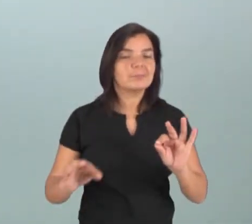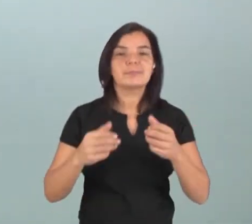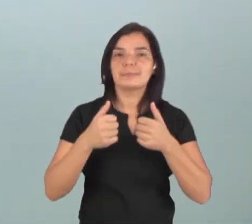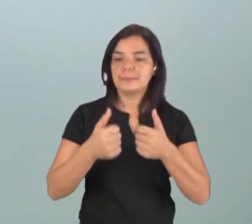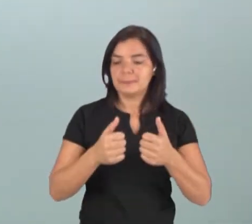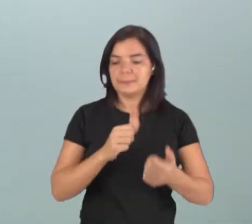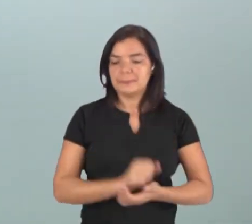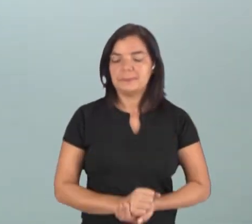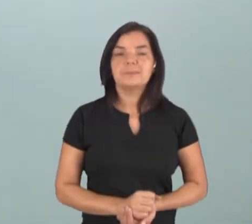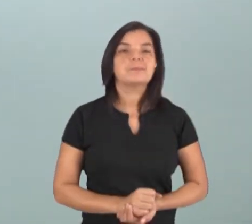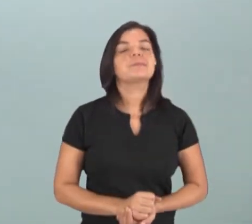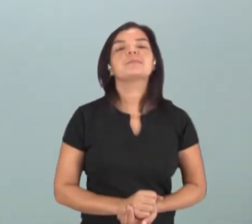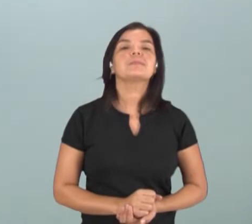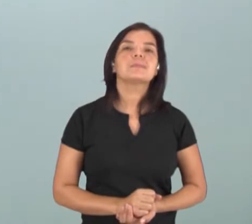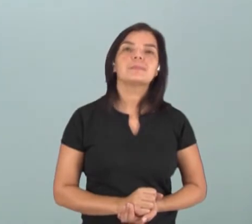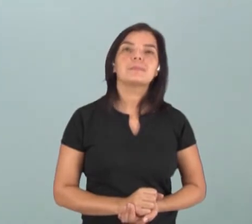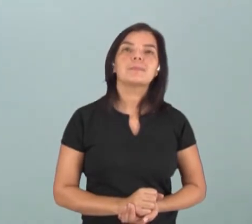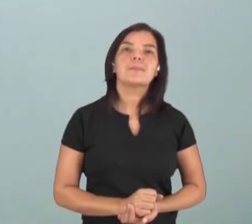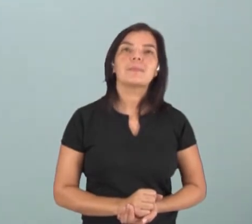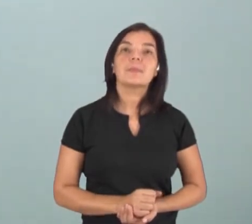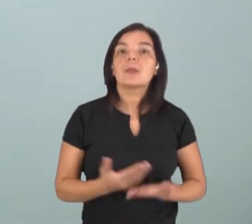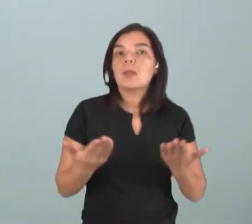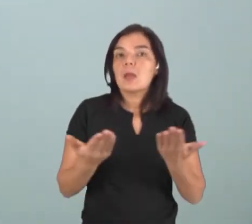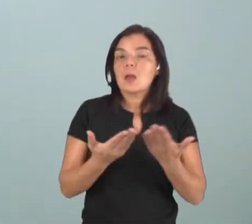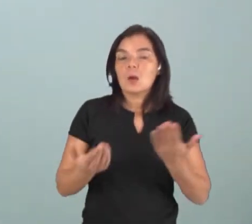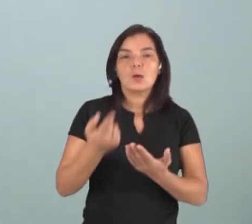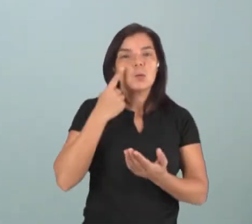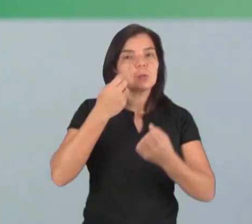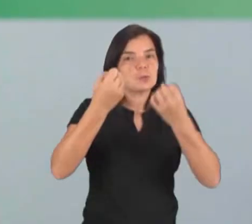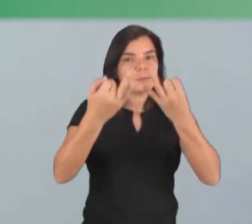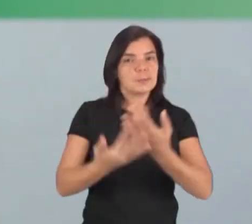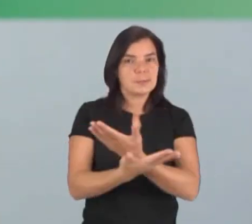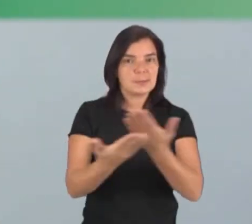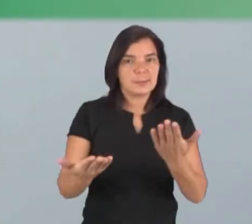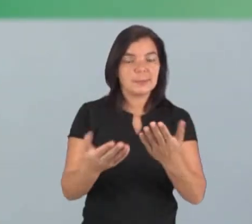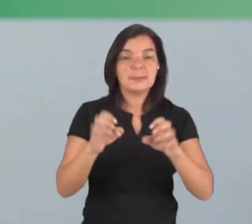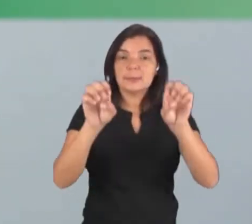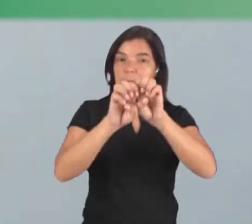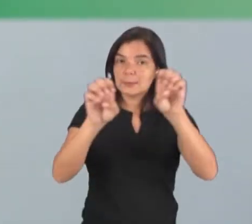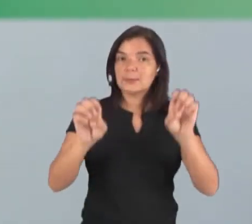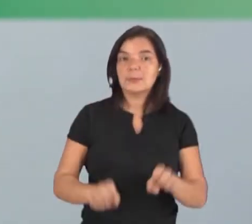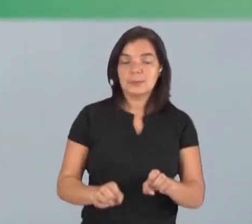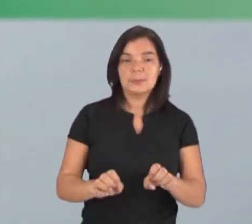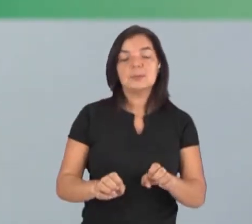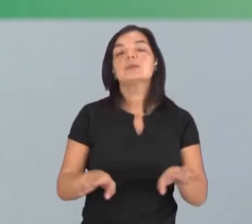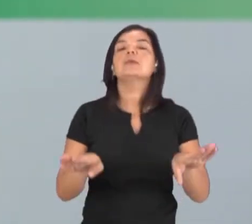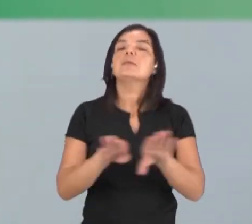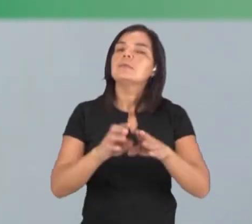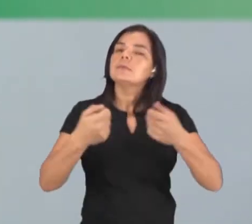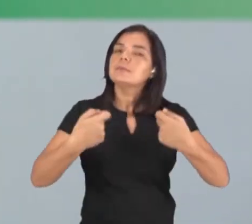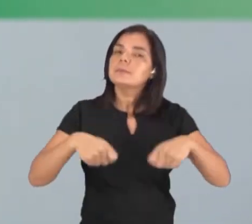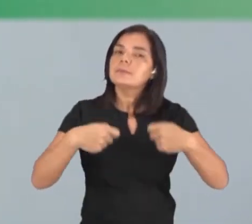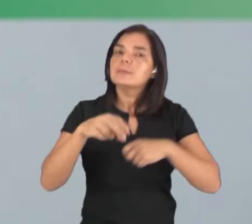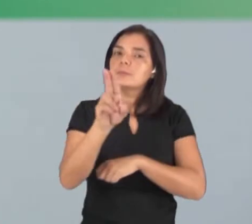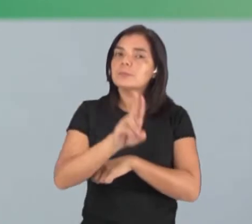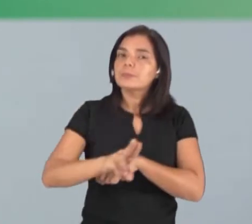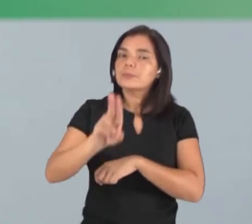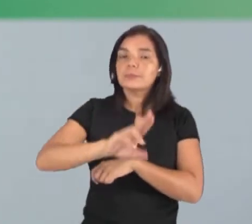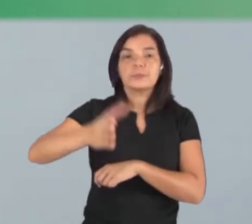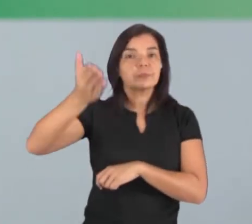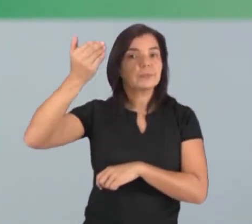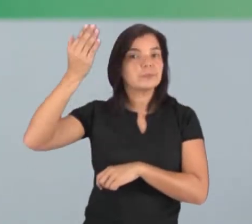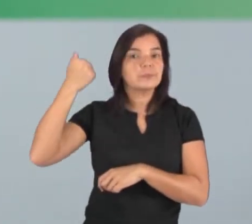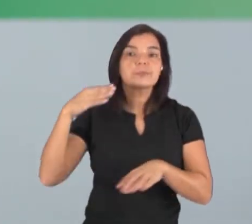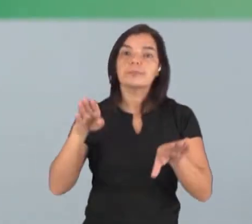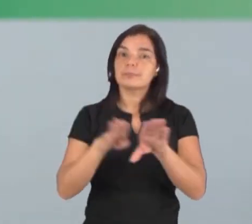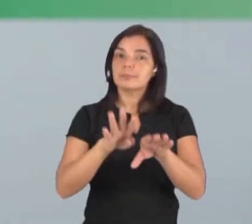As respostas longas. Agora, pessoal, como eu falei para vocês, nessa estrutura do past continuous, a gente precisa usar o passado